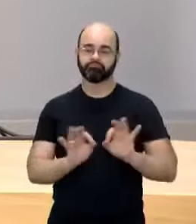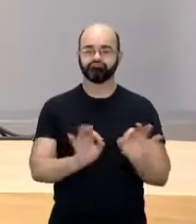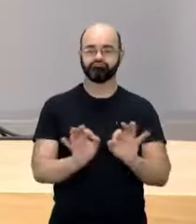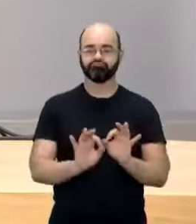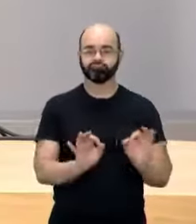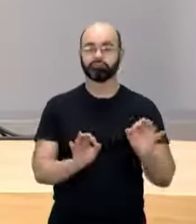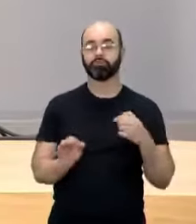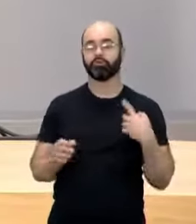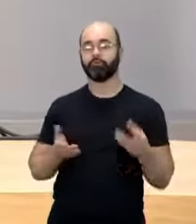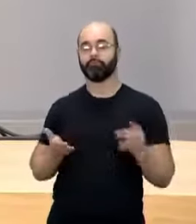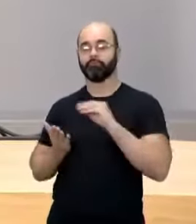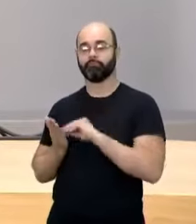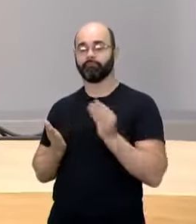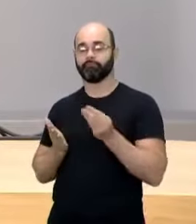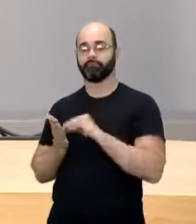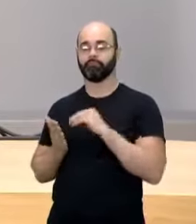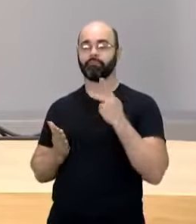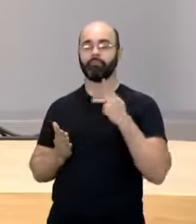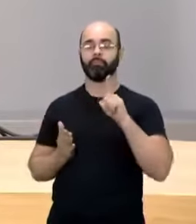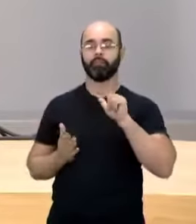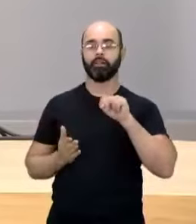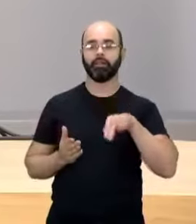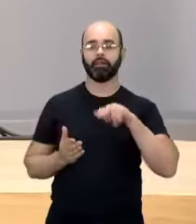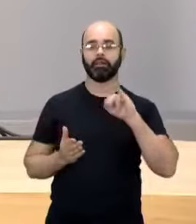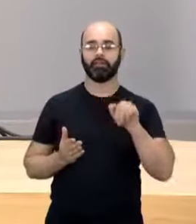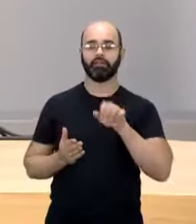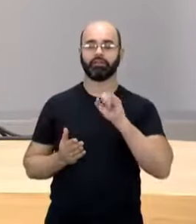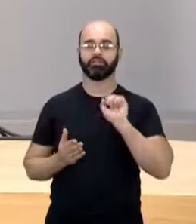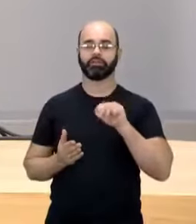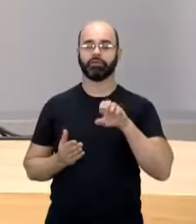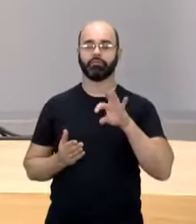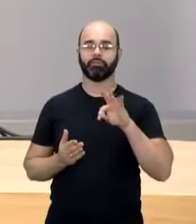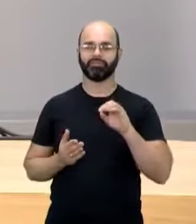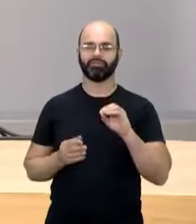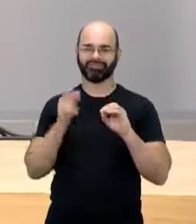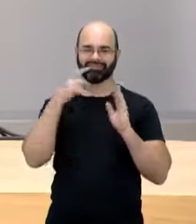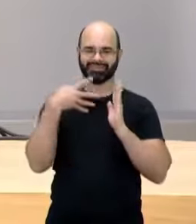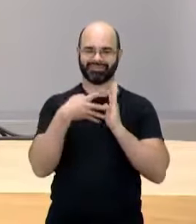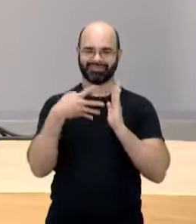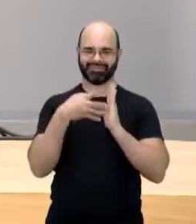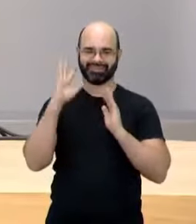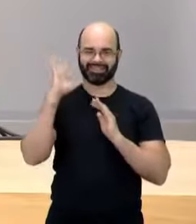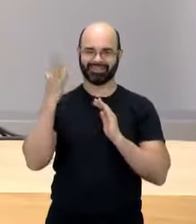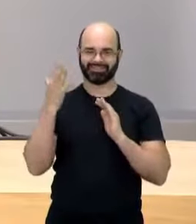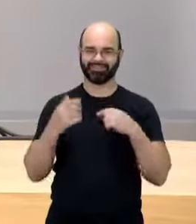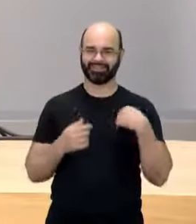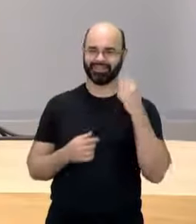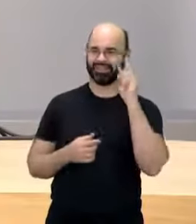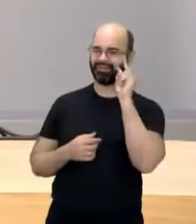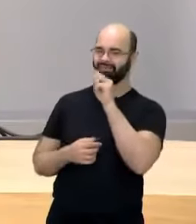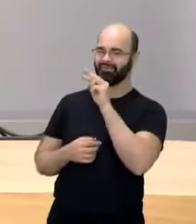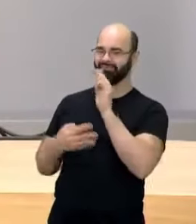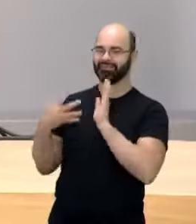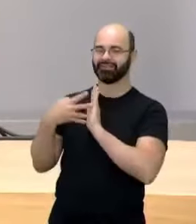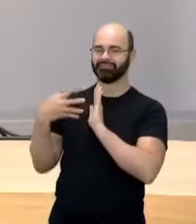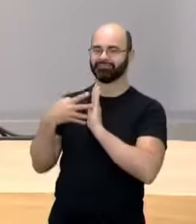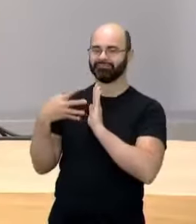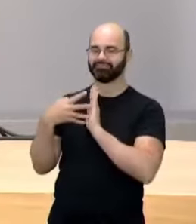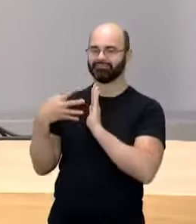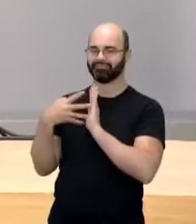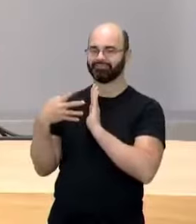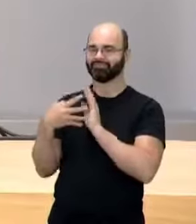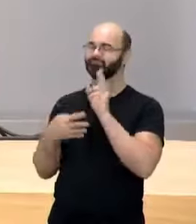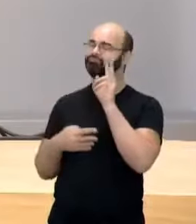o que a gente mais viu aí nos resultados do Google Docs foi justamente essa questão, como que a gente